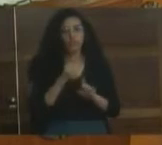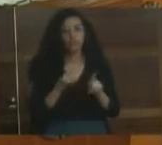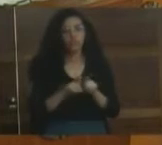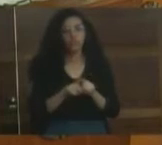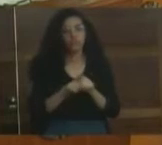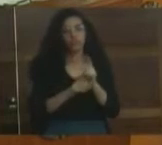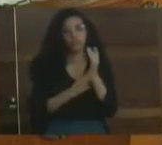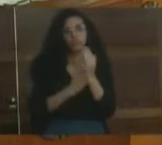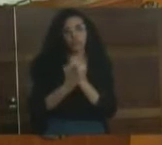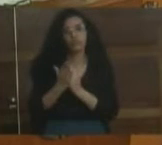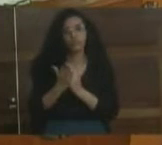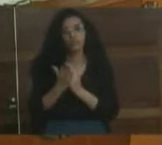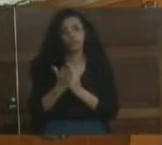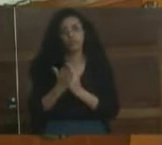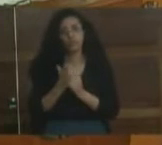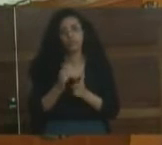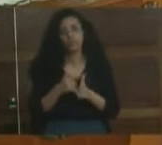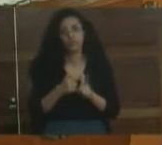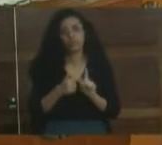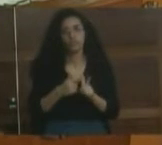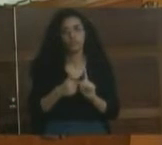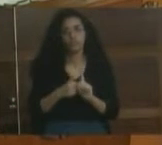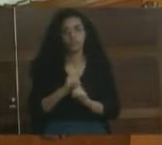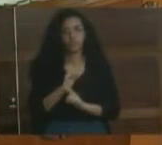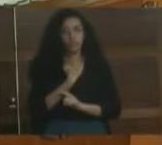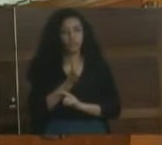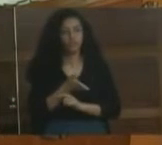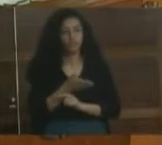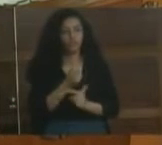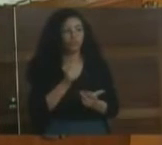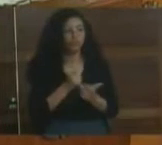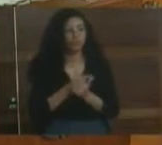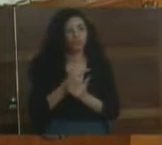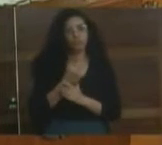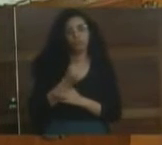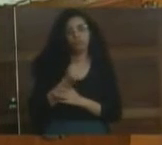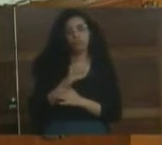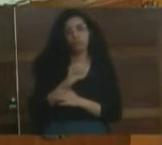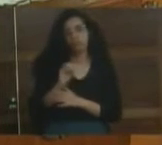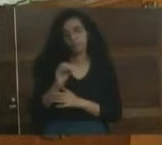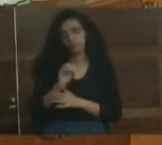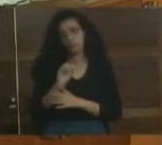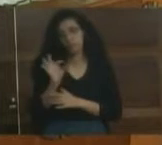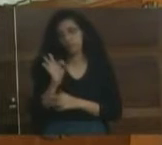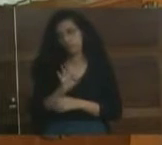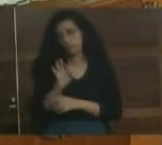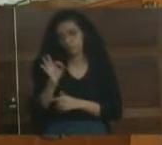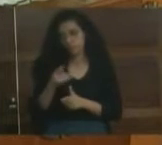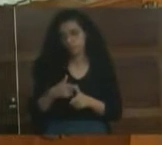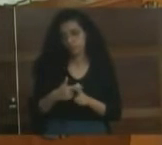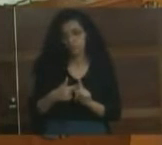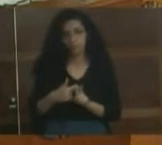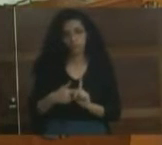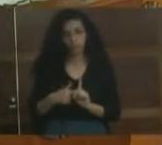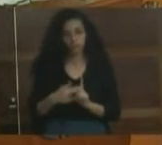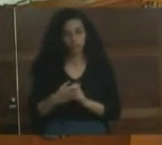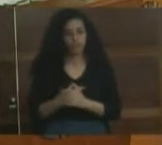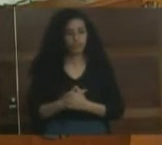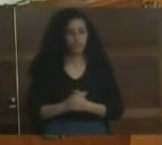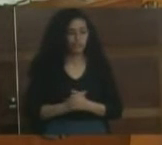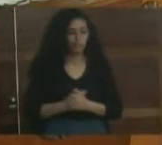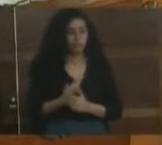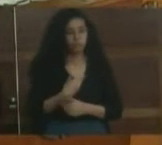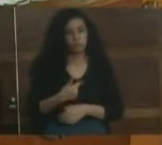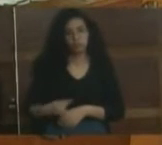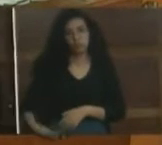reduzir bastante a questão da dívida jade cuidamos mais de setenta por cento da dívida que o município contraiu nas